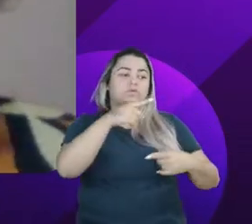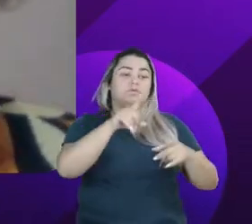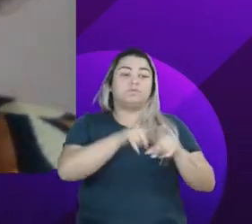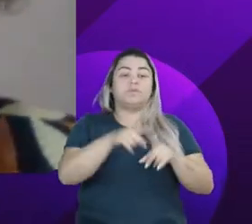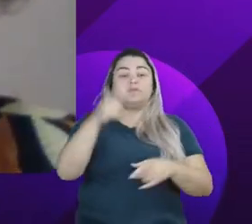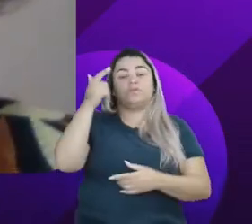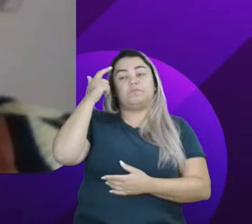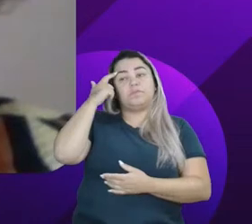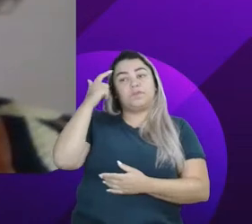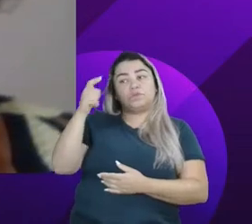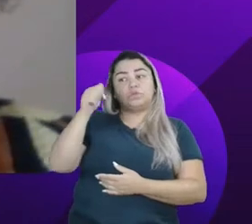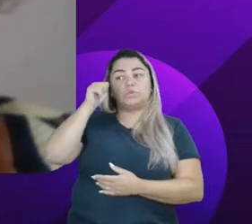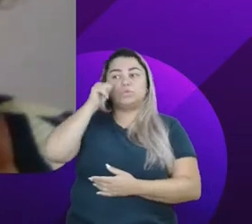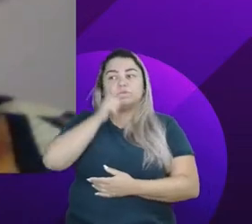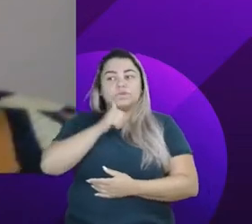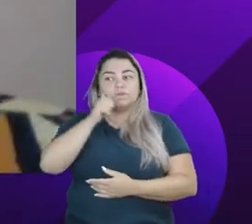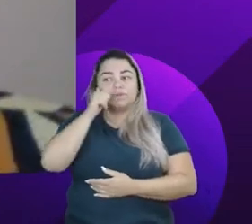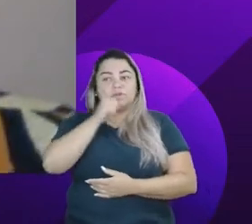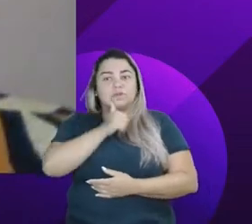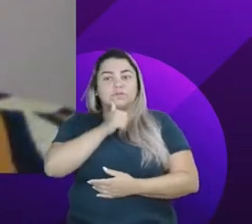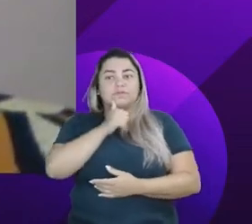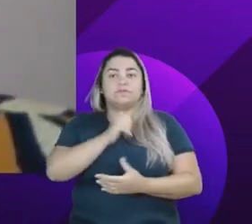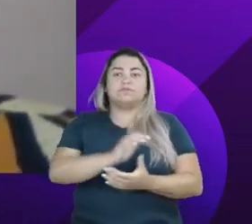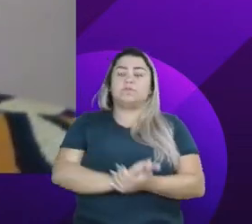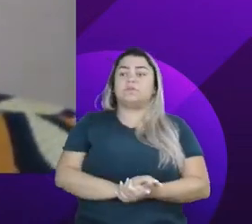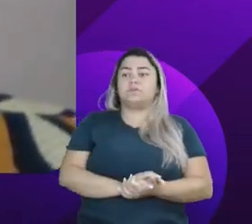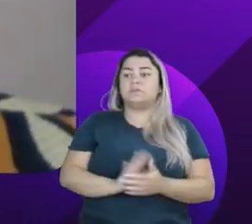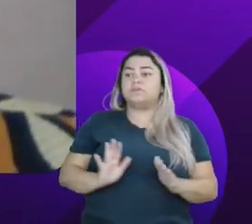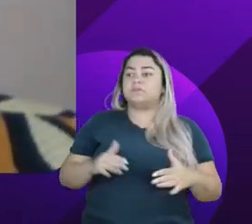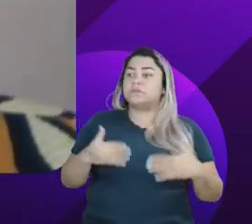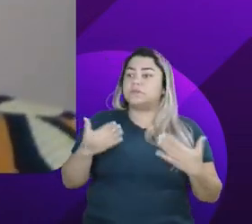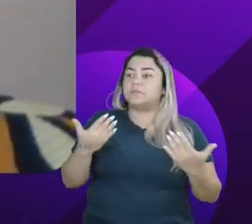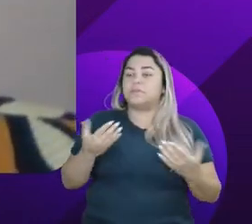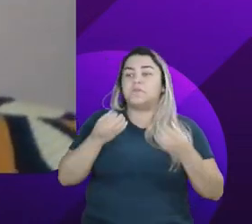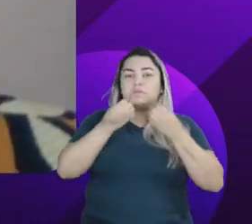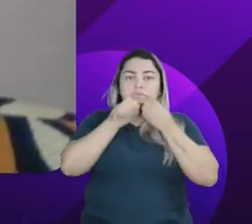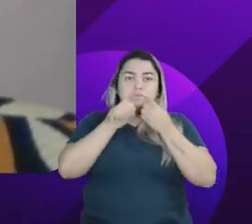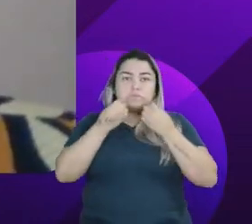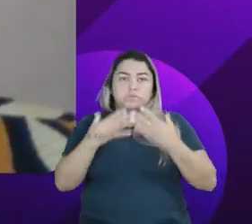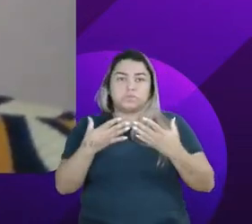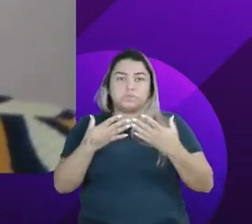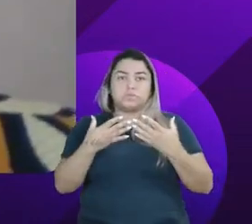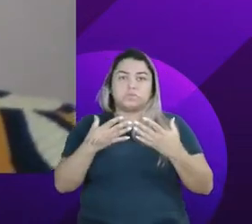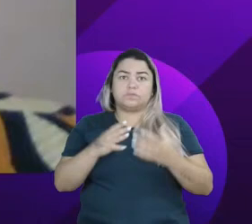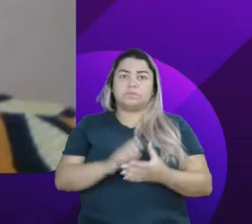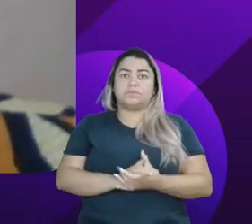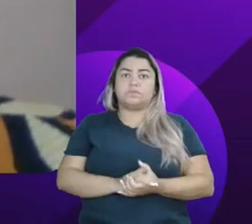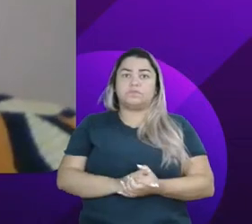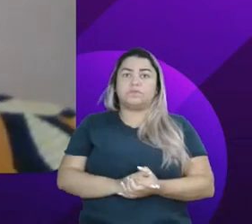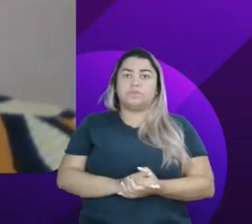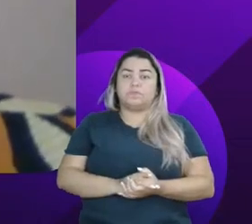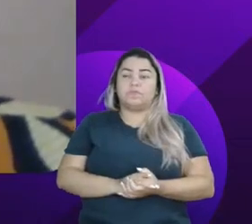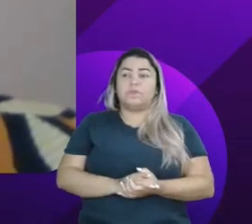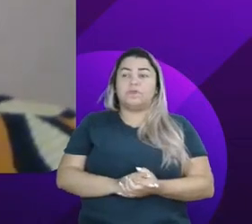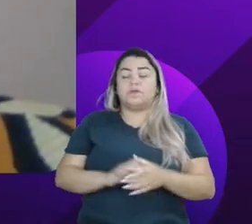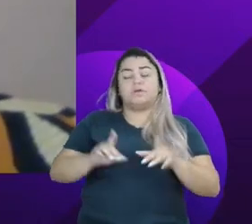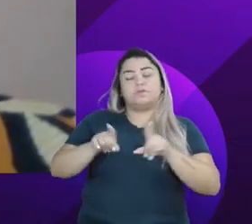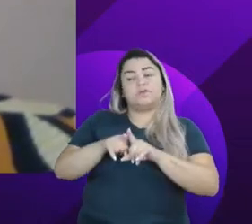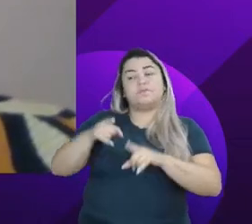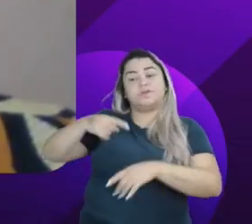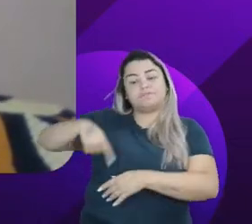que nós, mulheres, e aí, que bom poder ter essa experiência, nós,